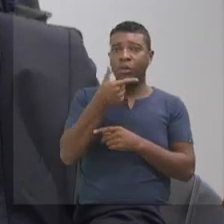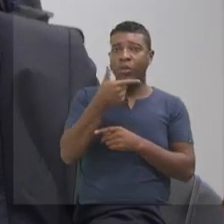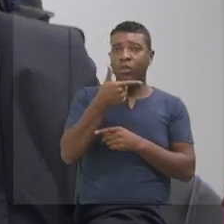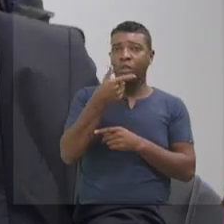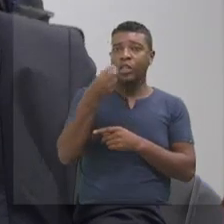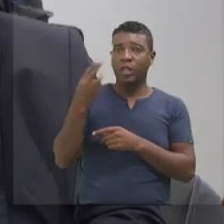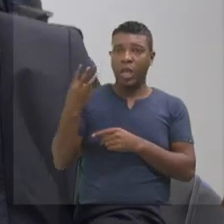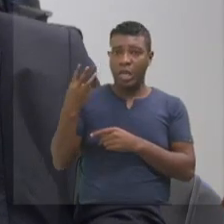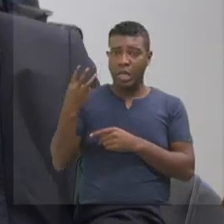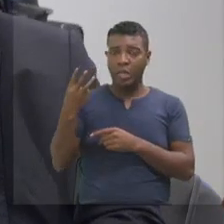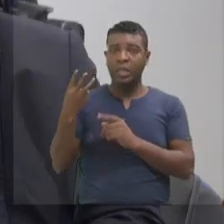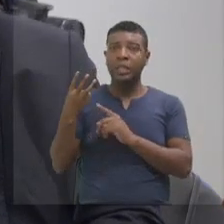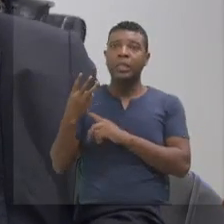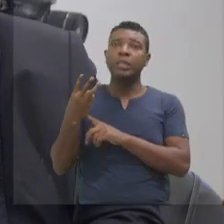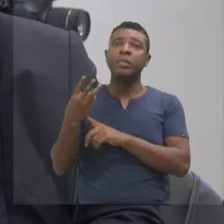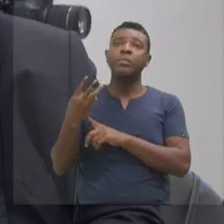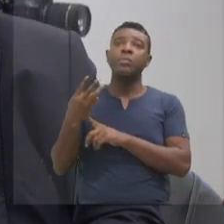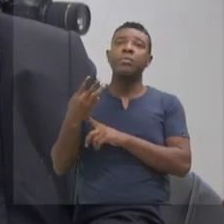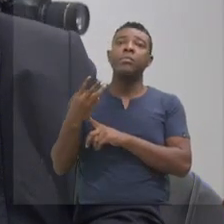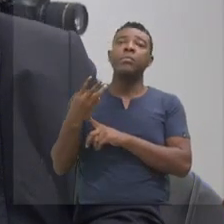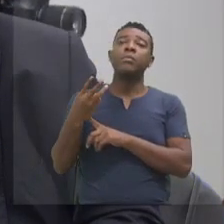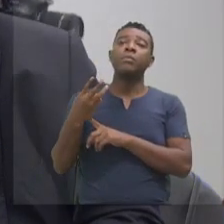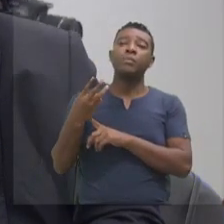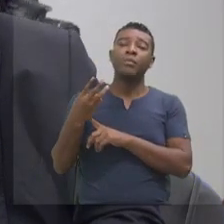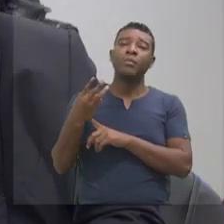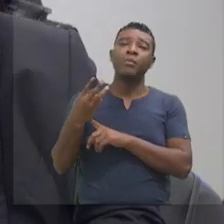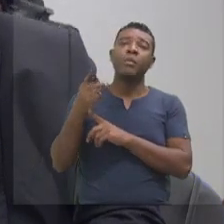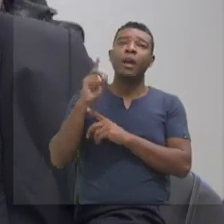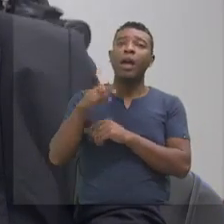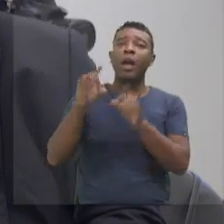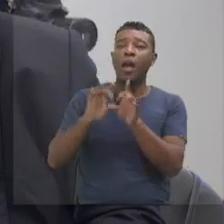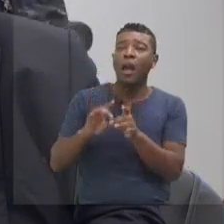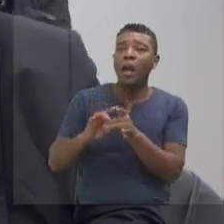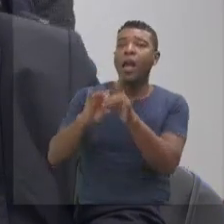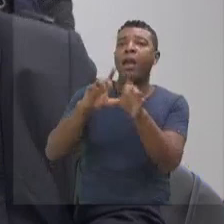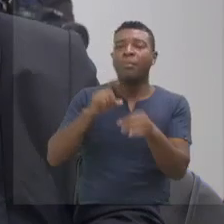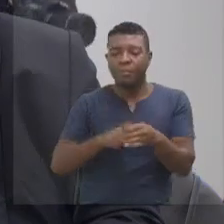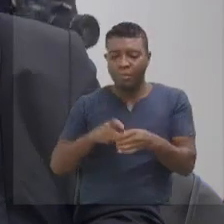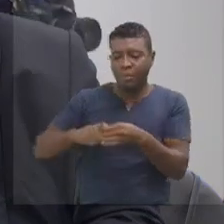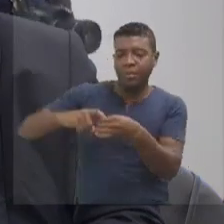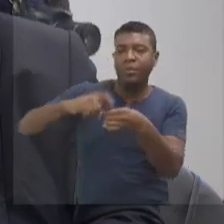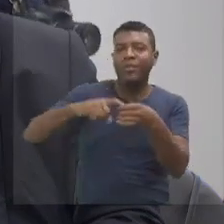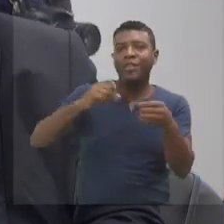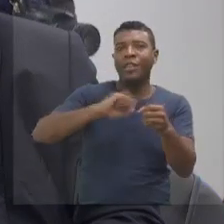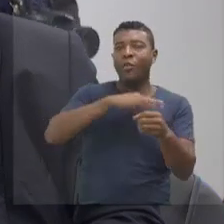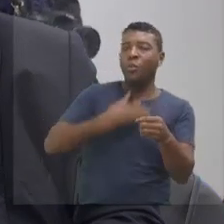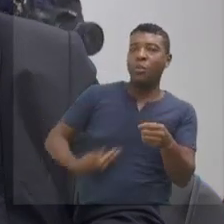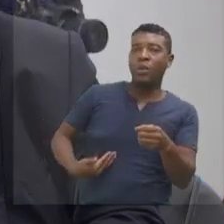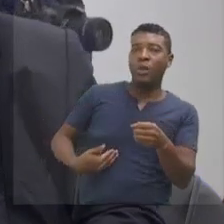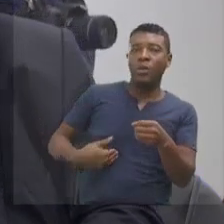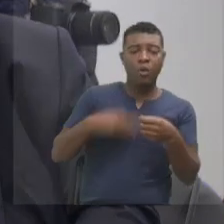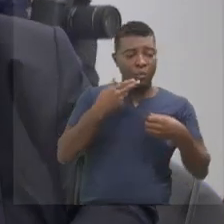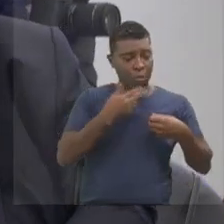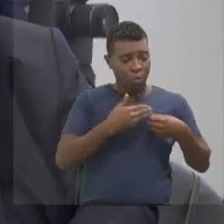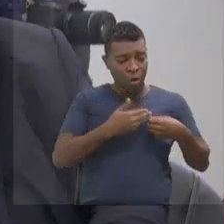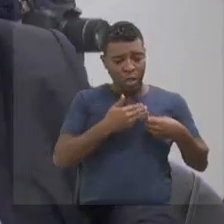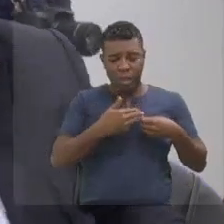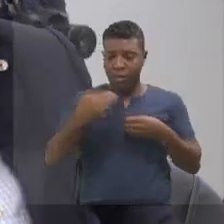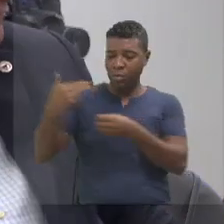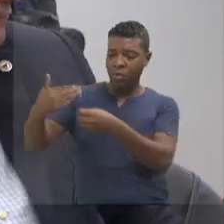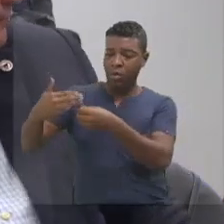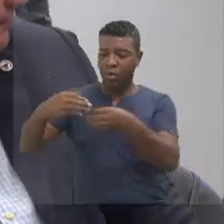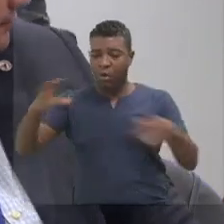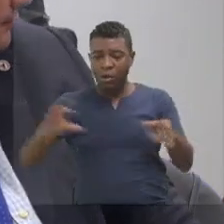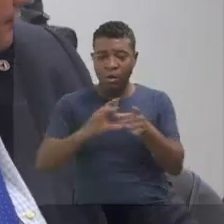que tem como por objetivo autorizar os consórcios públicos intermunicipais receberem recursos